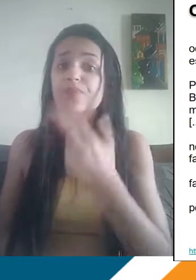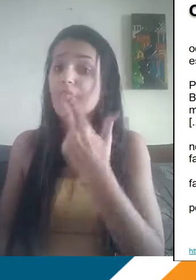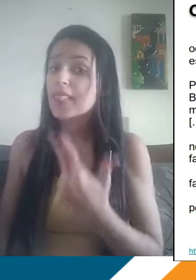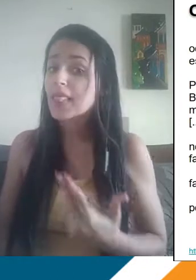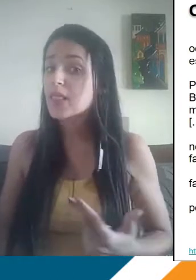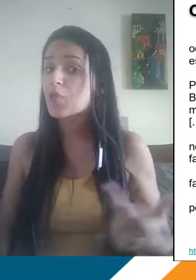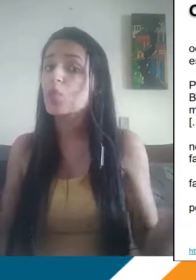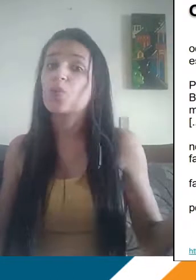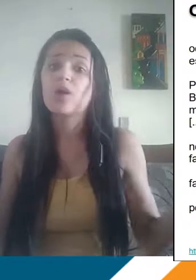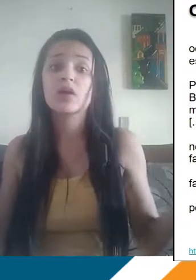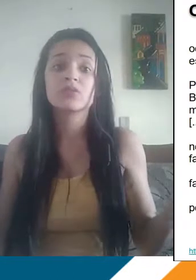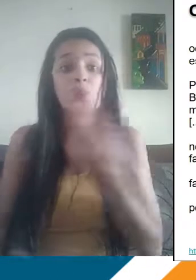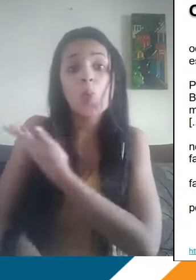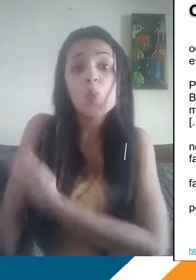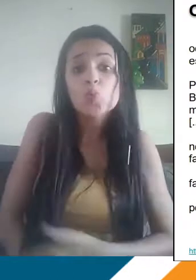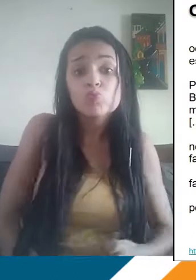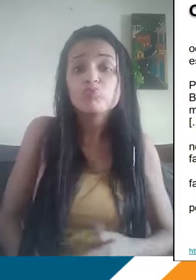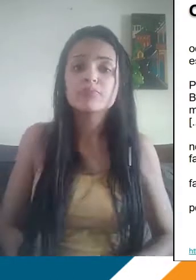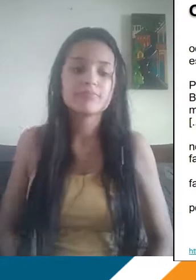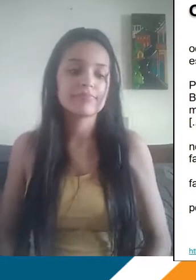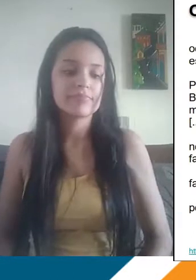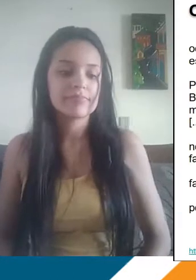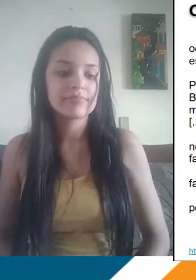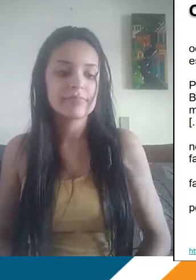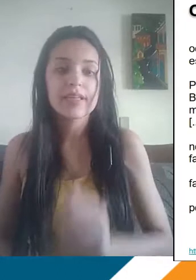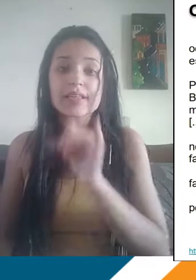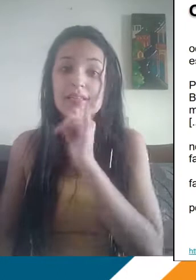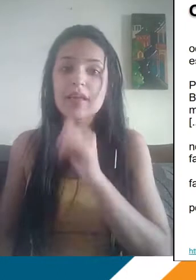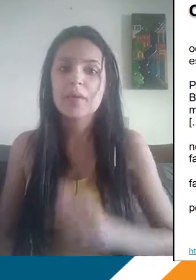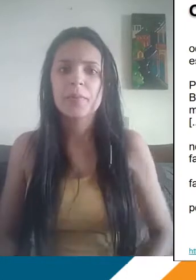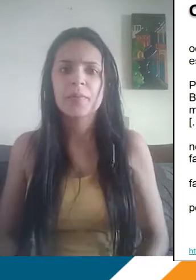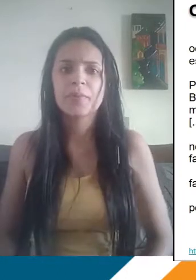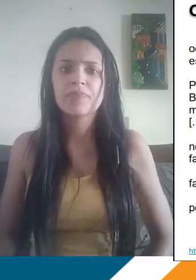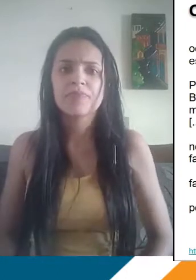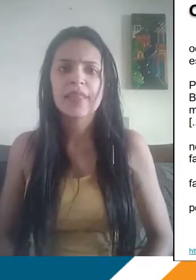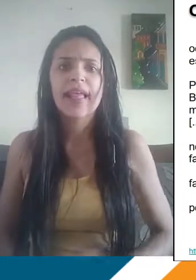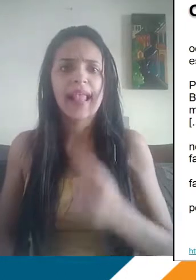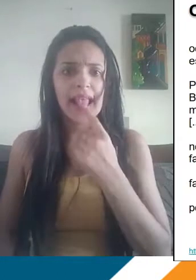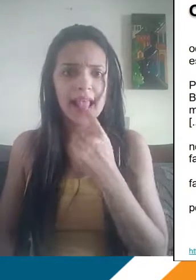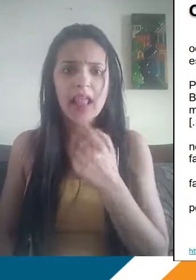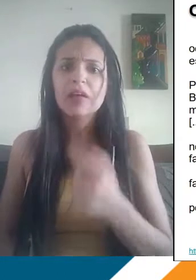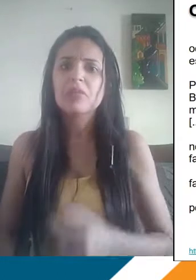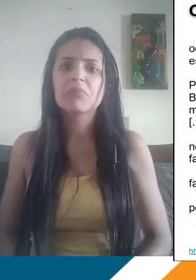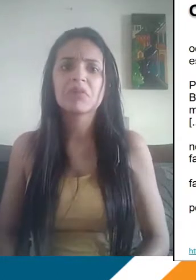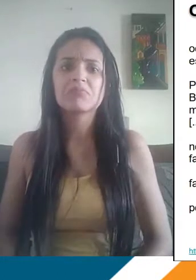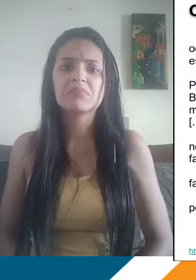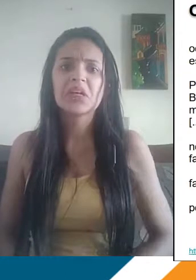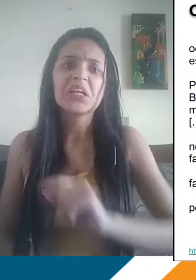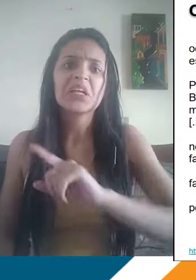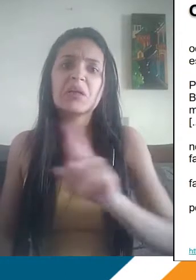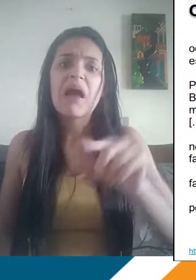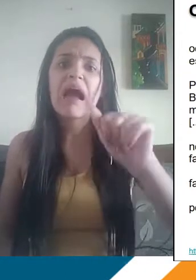como é citado nesse trecho que diz a língua sem arcaísmos, sem erudição, natural e